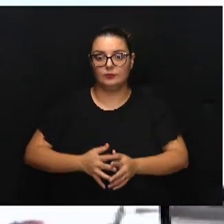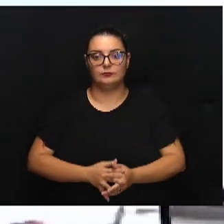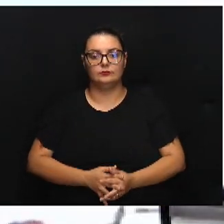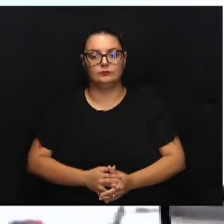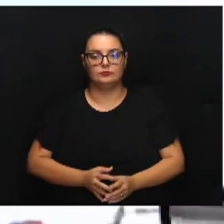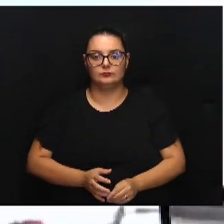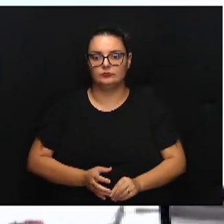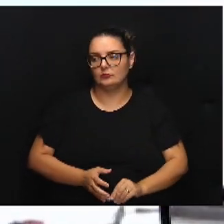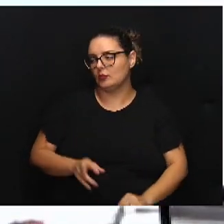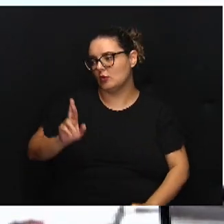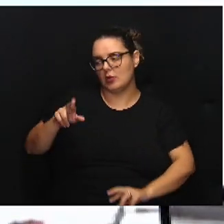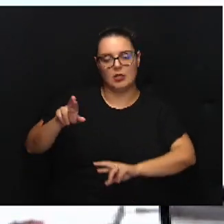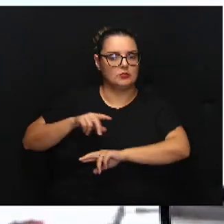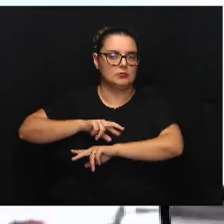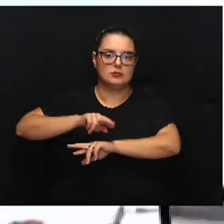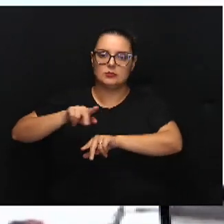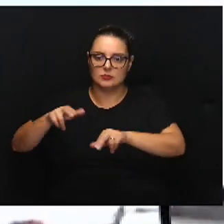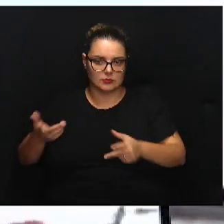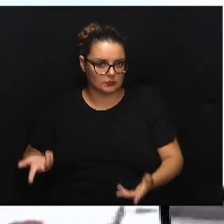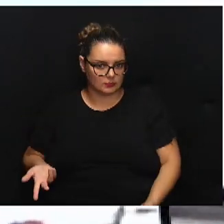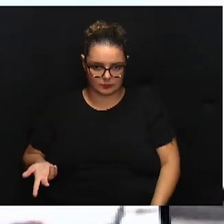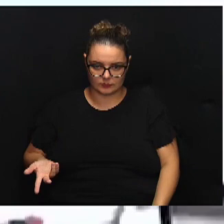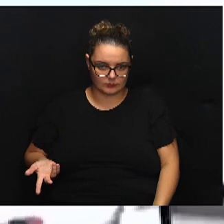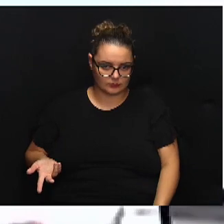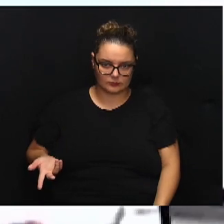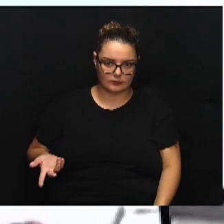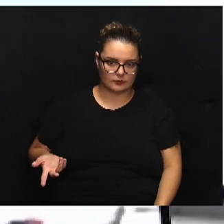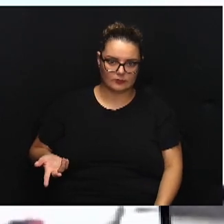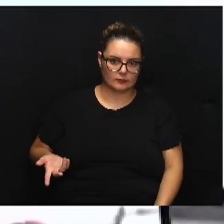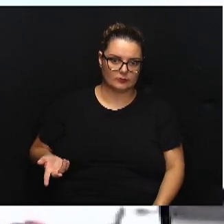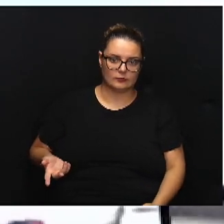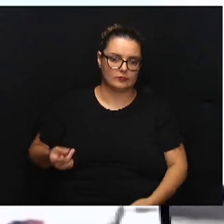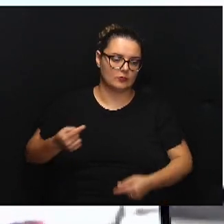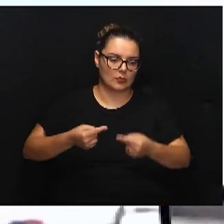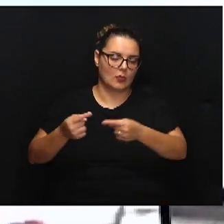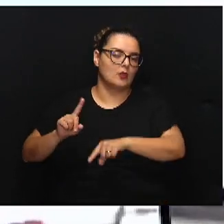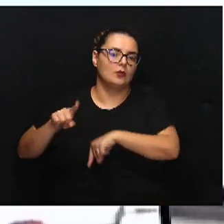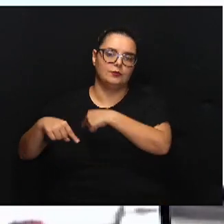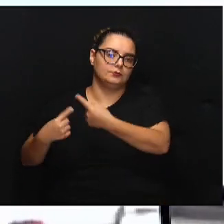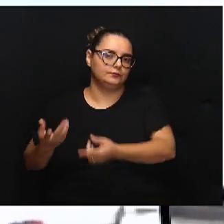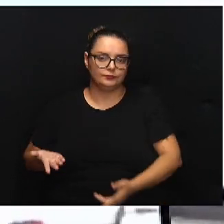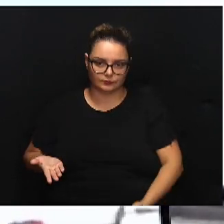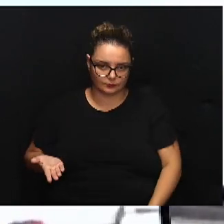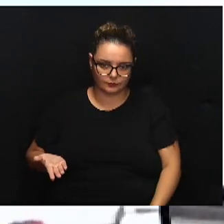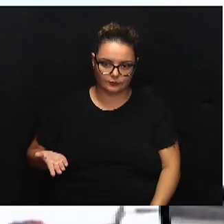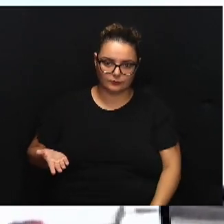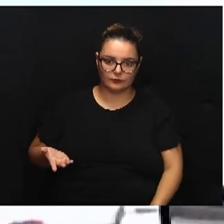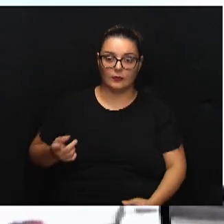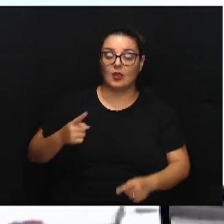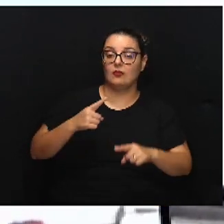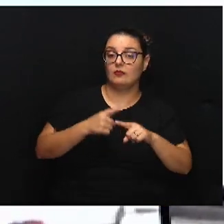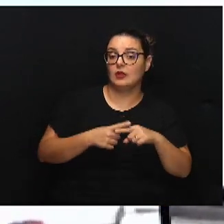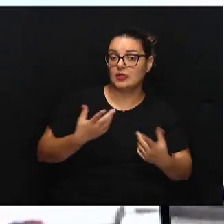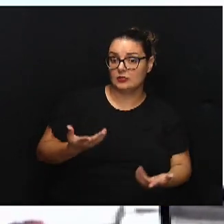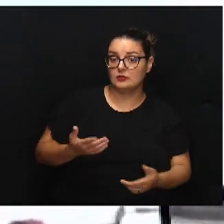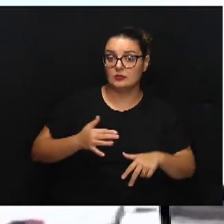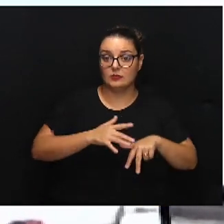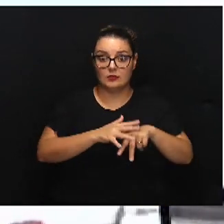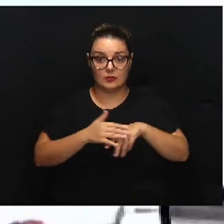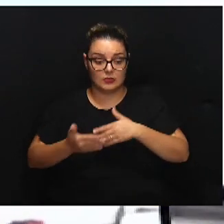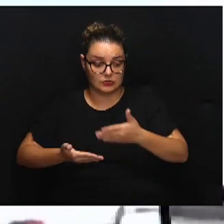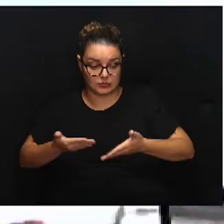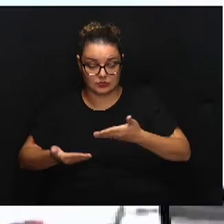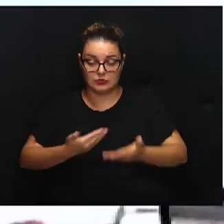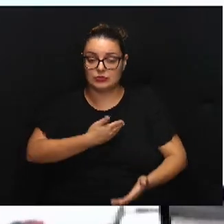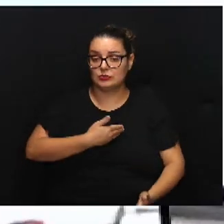por razões diversas que não podem ser discutidas depois, versus pacientes do serviço